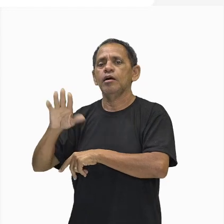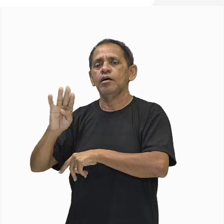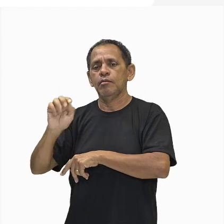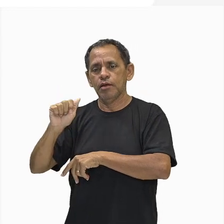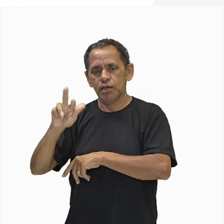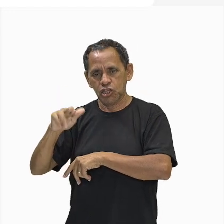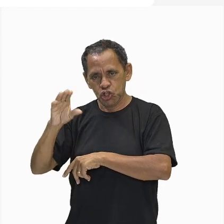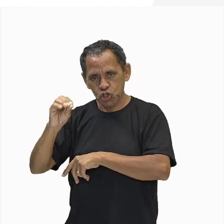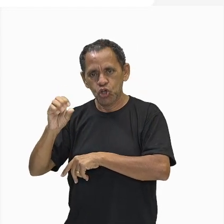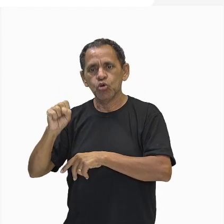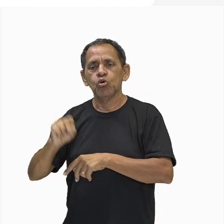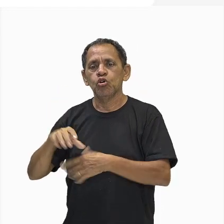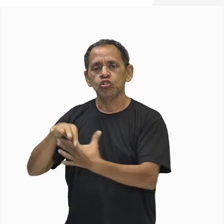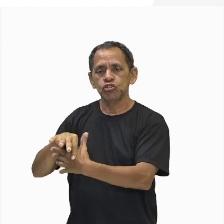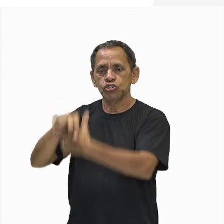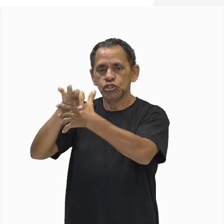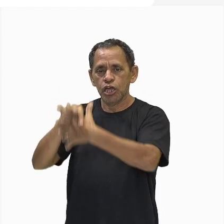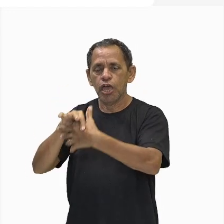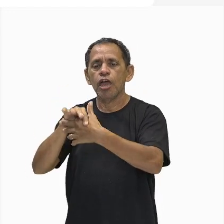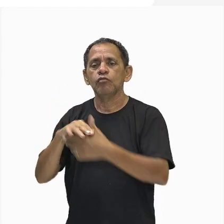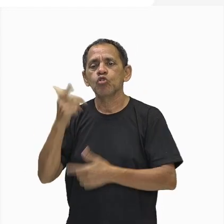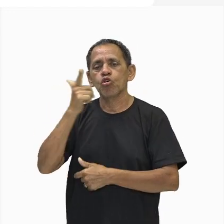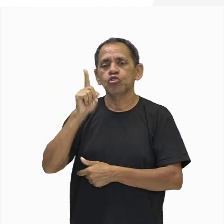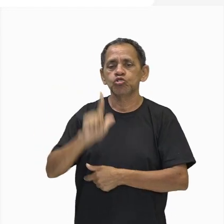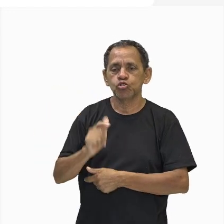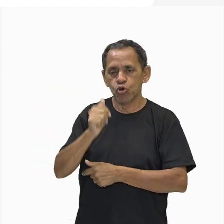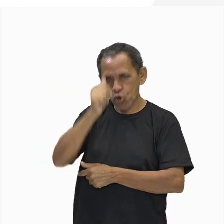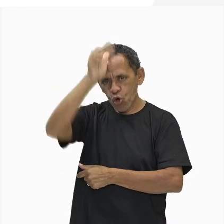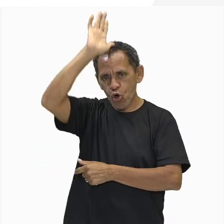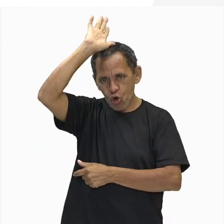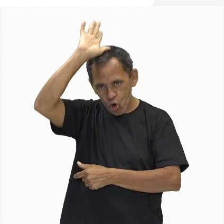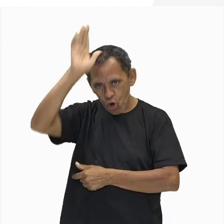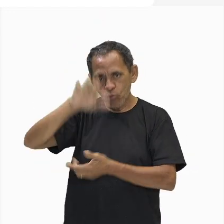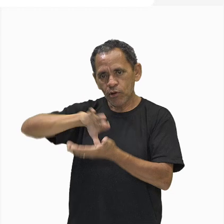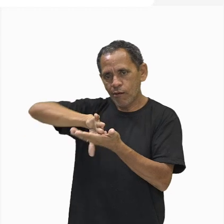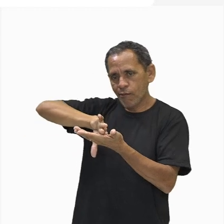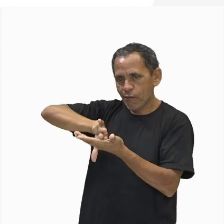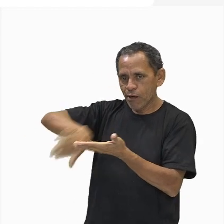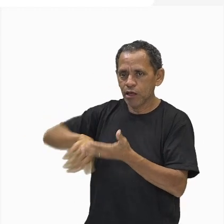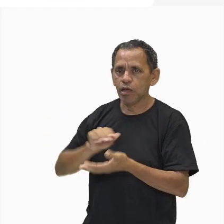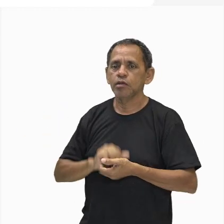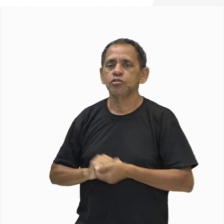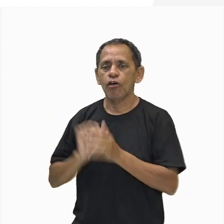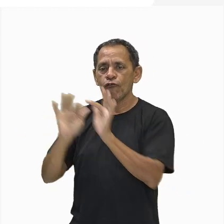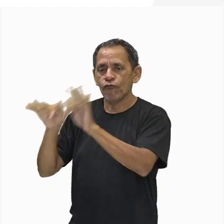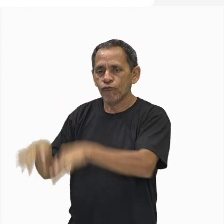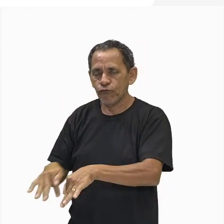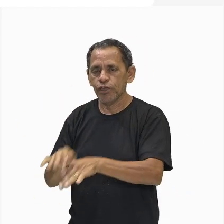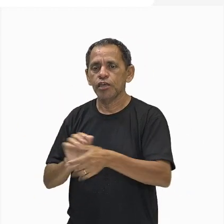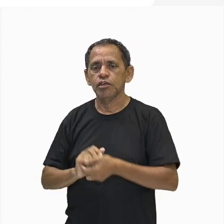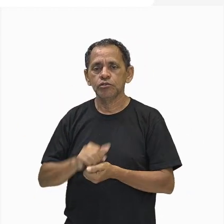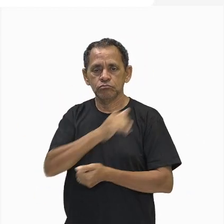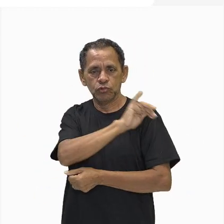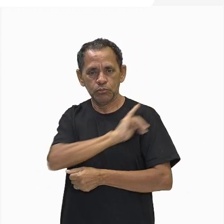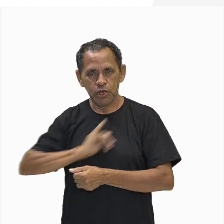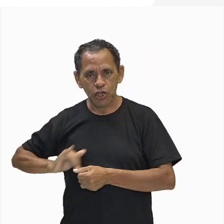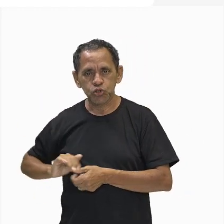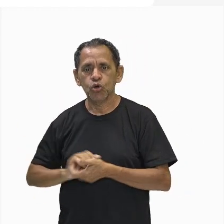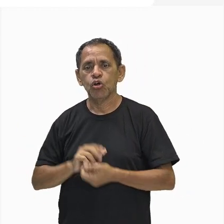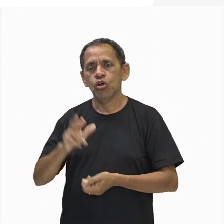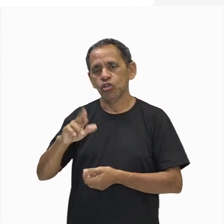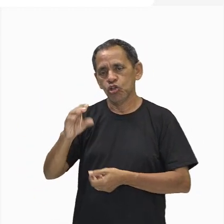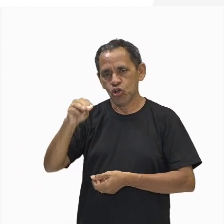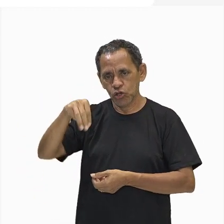dos Érulos, conquistou Roma, depondo o último imperador, o Rômulo Augusto, tá? Ou Rômulus